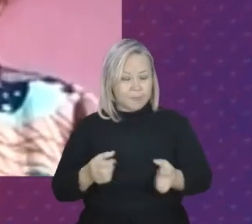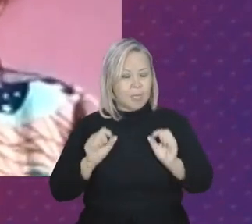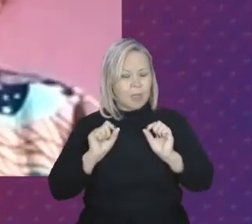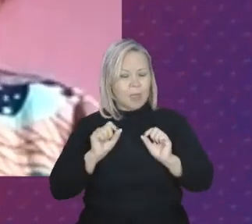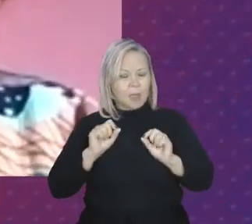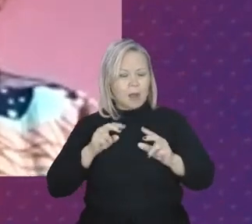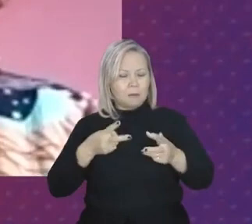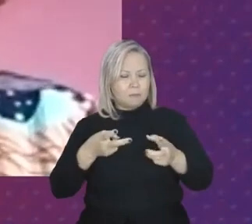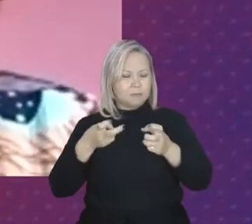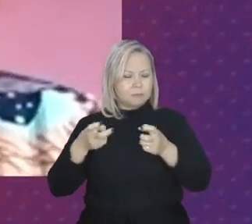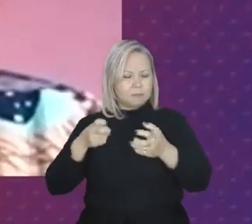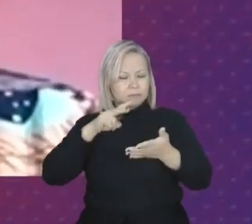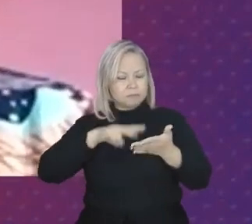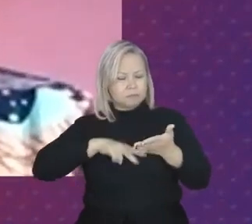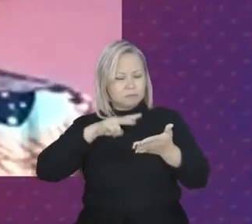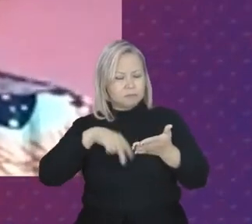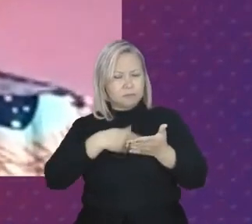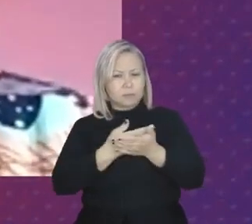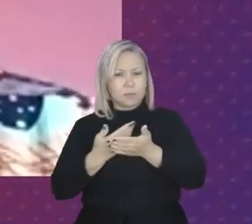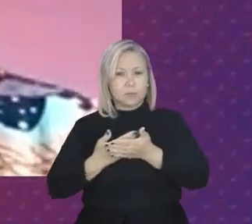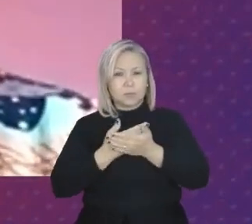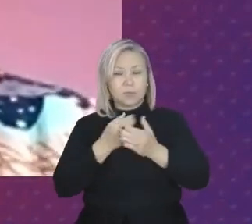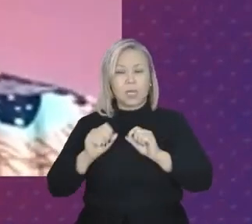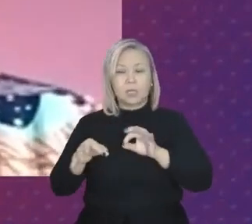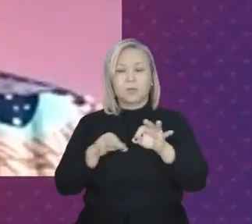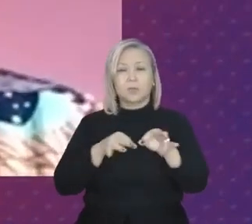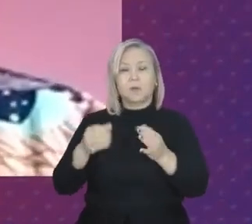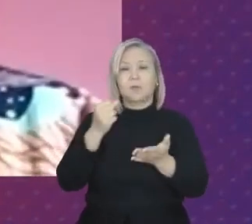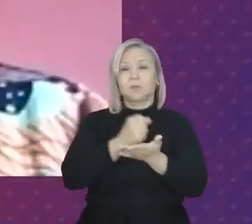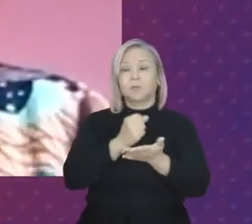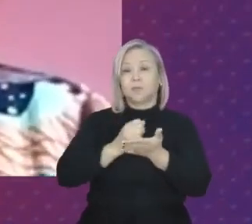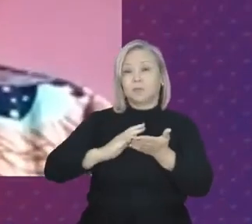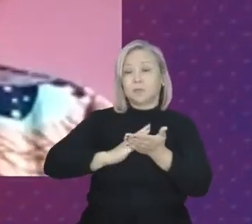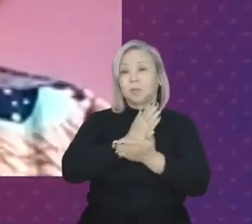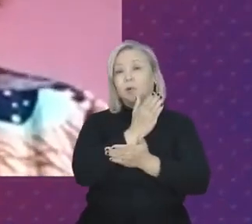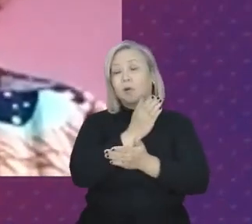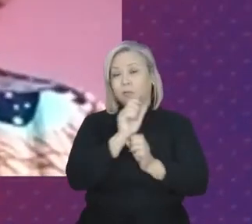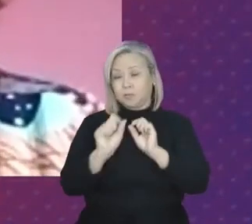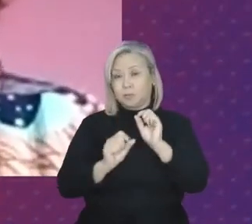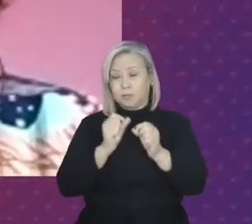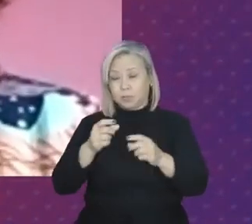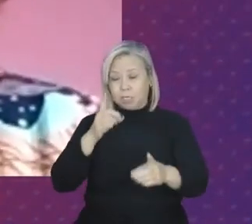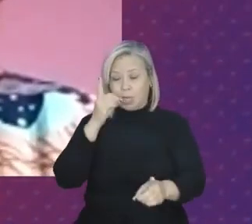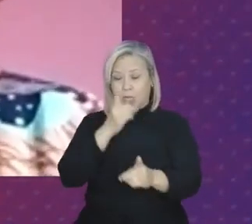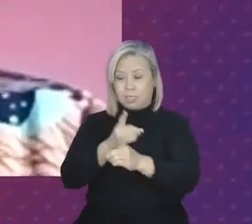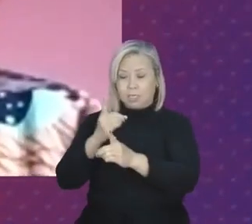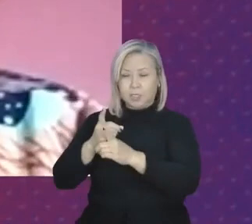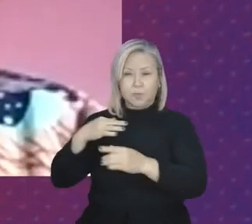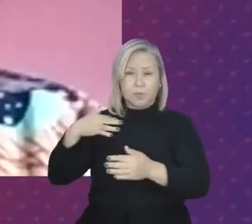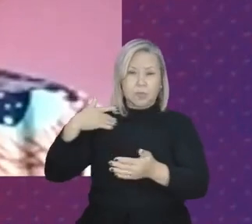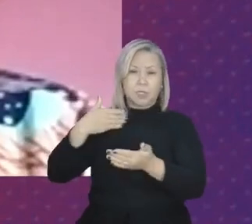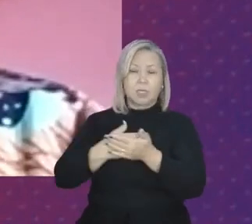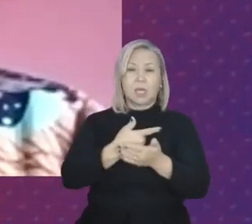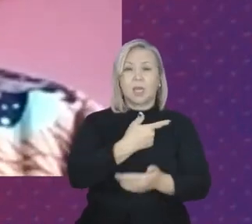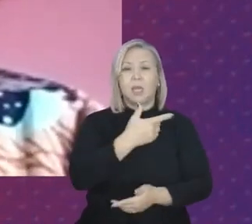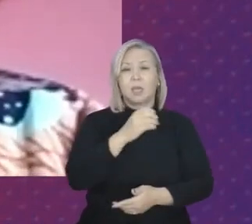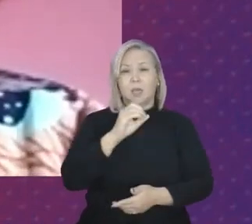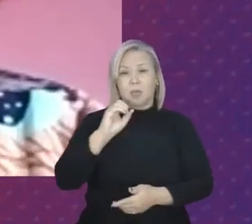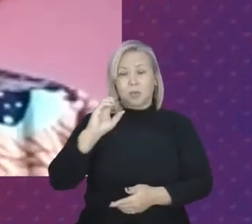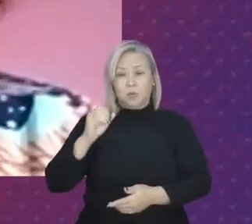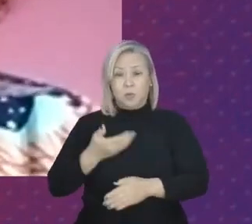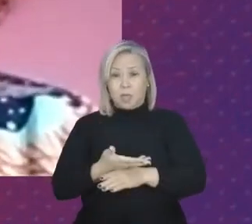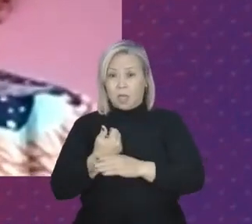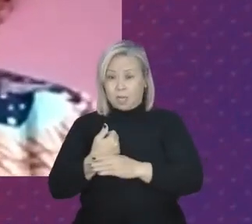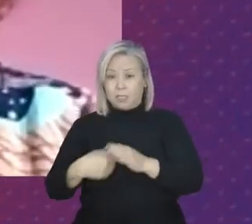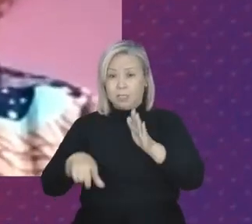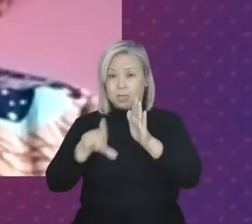debruçar aí sobre a construção de protocolos de atendimento. Então, até os anos 2000, até antes da Lei Maria da Penha,